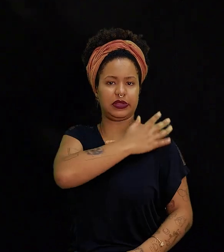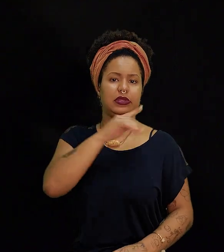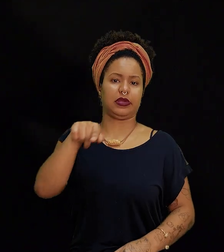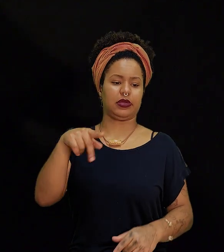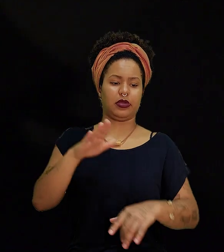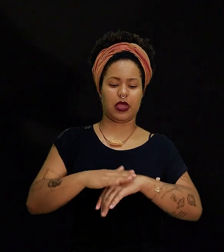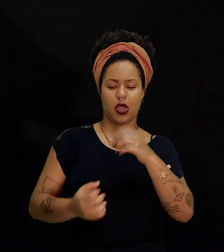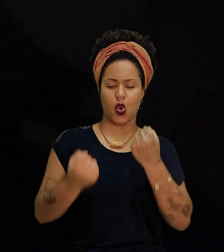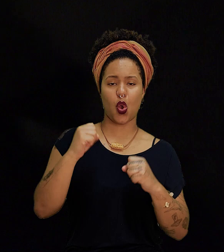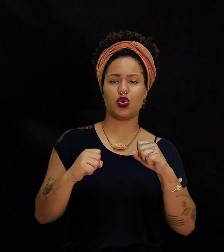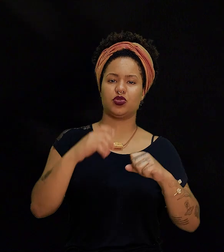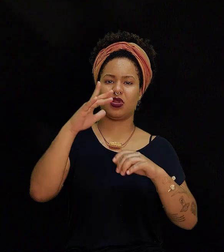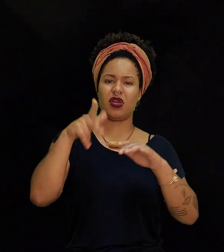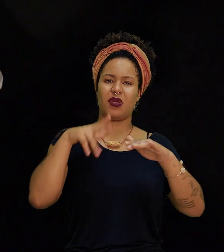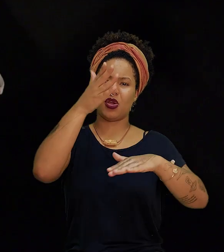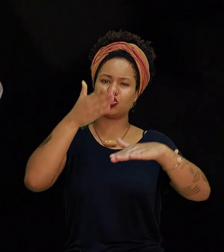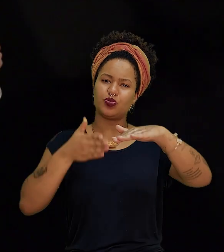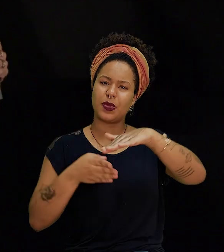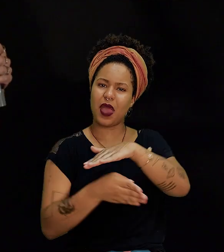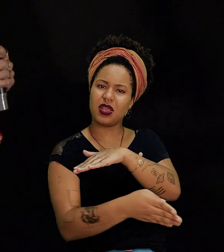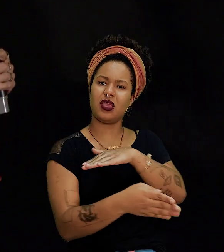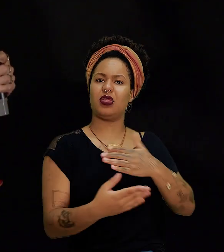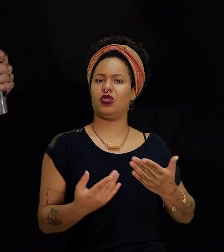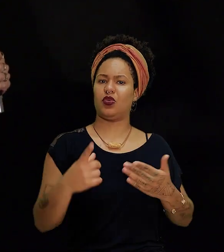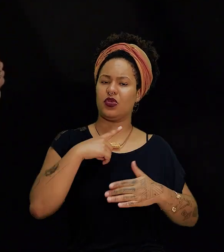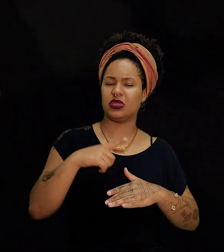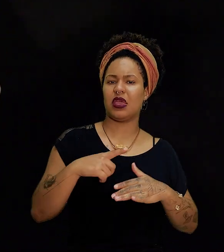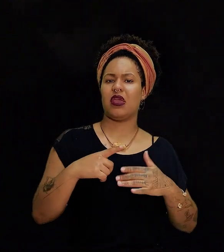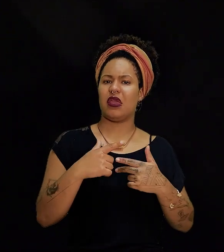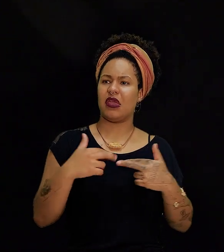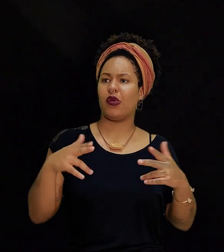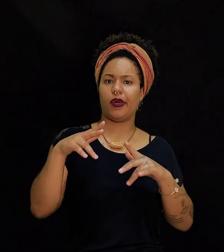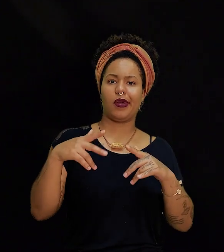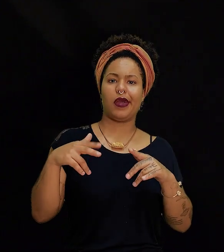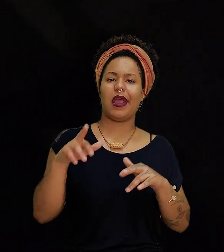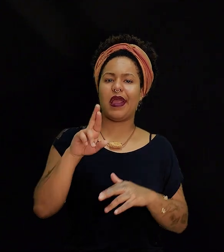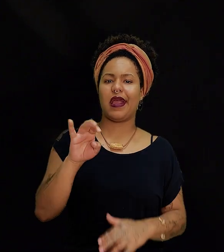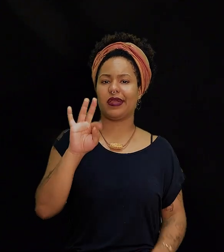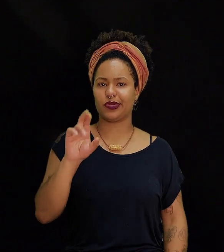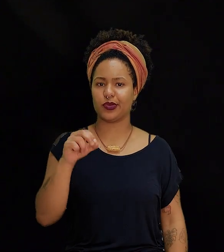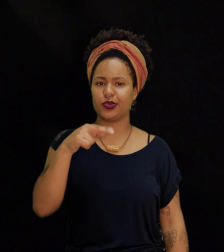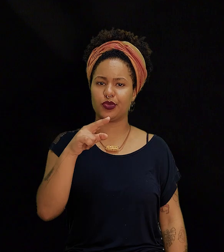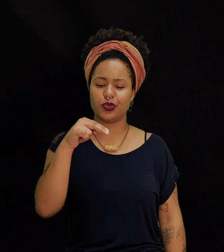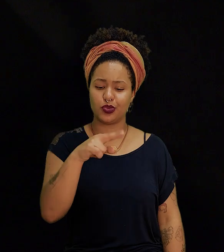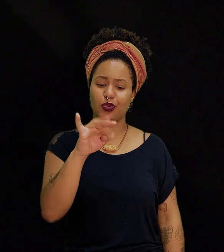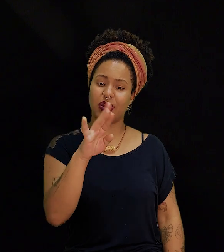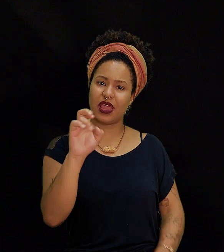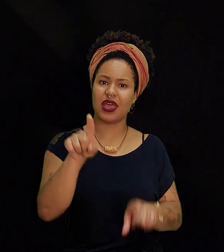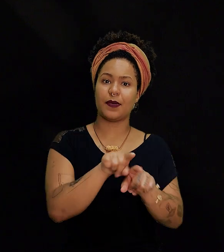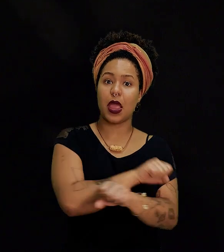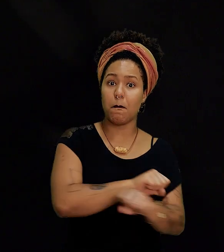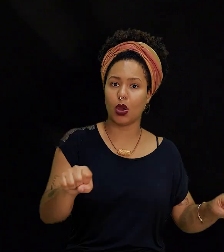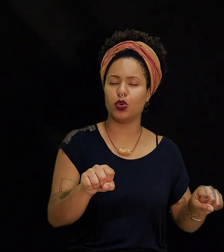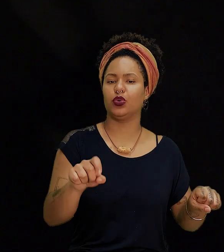estão construindo submarinos, que têm um reator que é nuclear, que tem uns que sempre têm o plano de que um dia a gente pode ter bomba